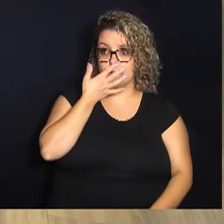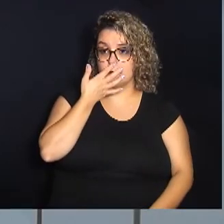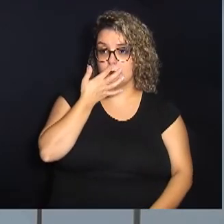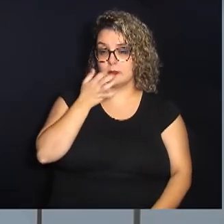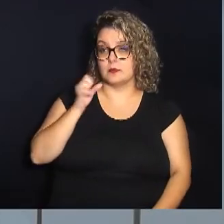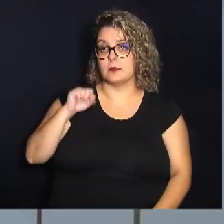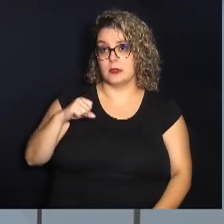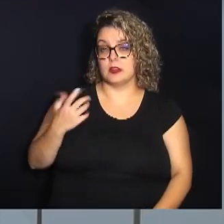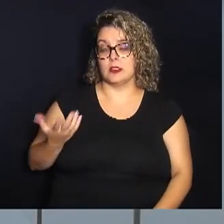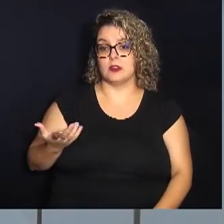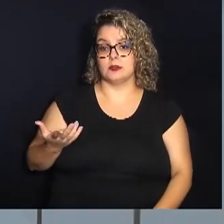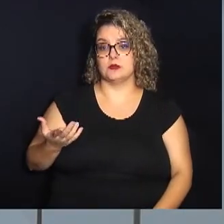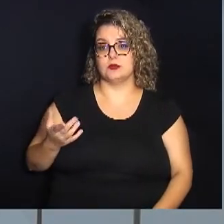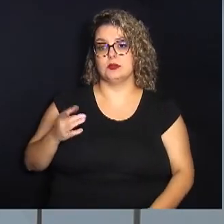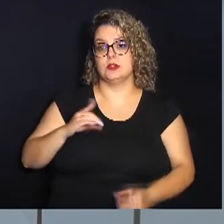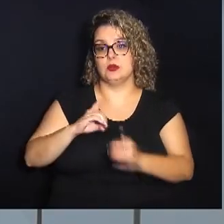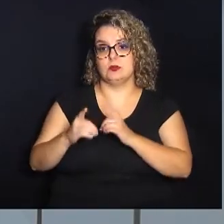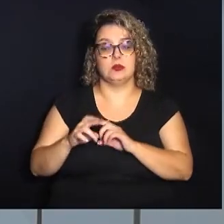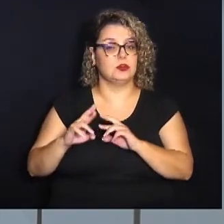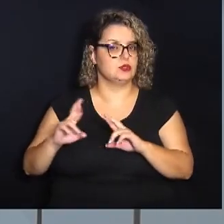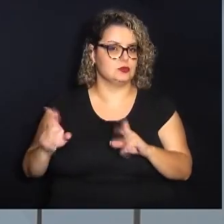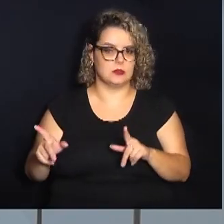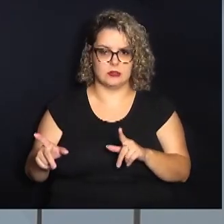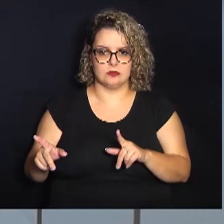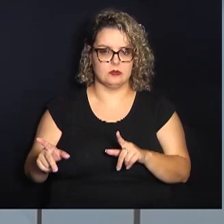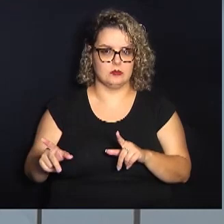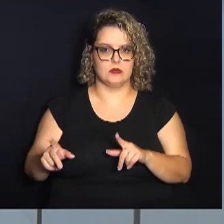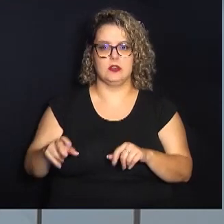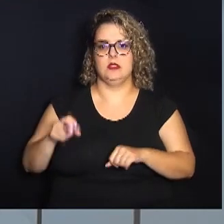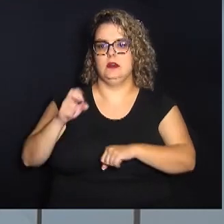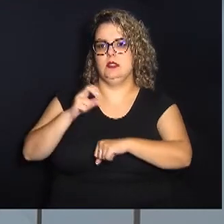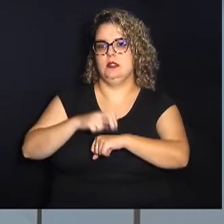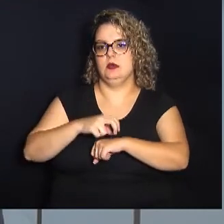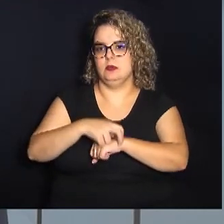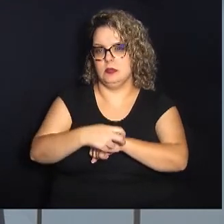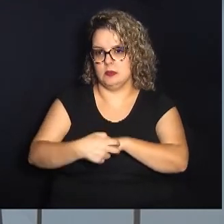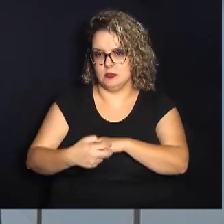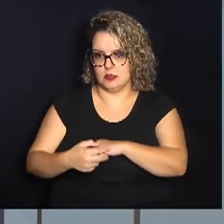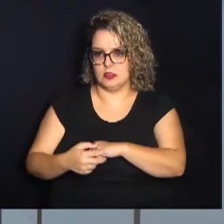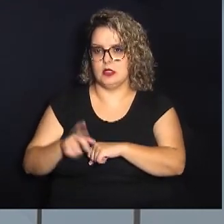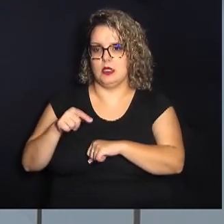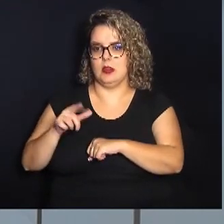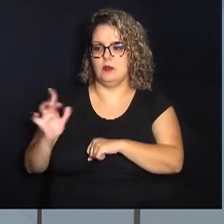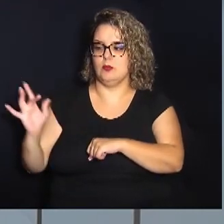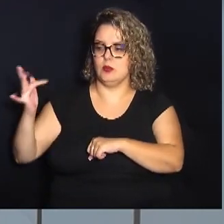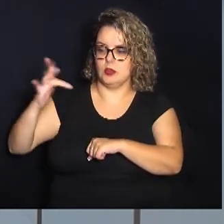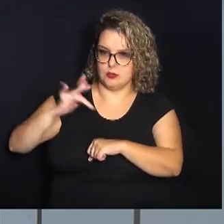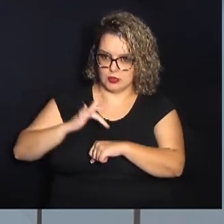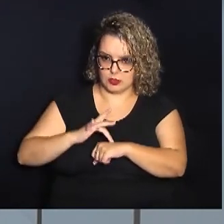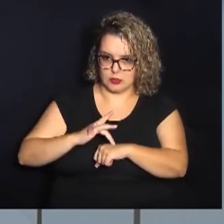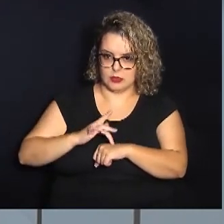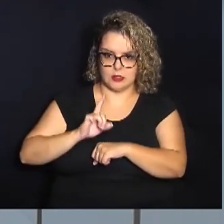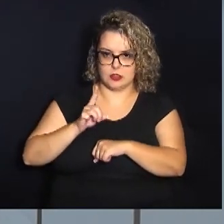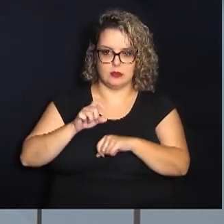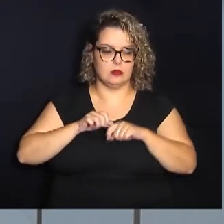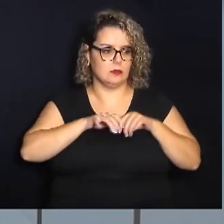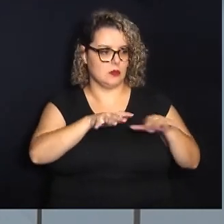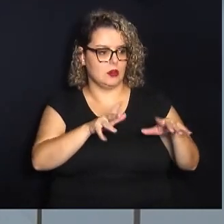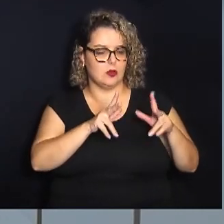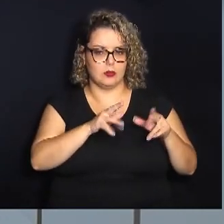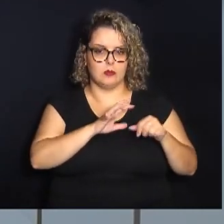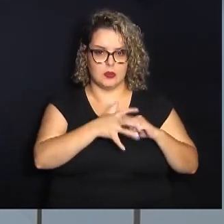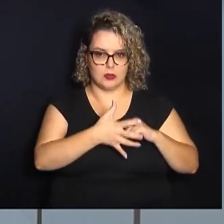são dinâmicas totalmente diferentes. A transmissão da dengue, ela se dá pelo vetor e não é de pessoa a pessoa, como a